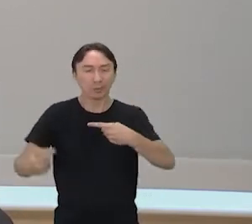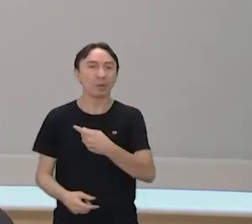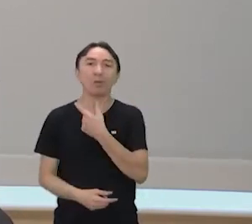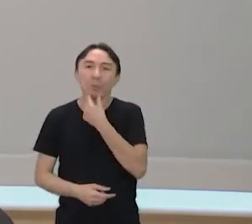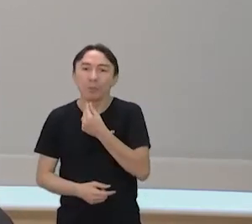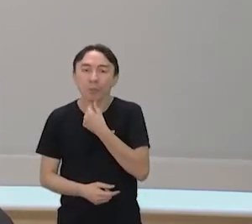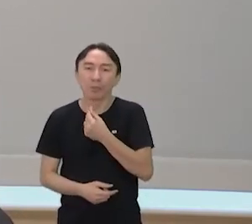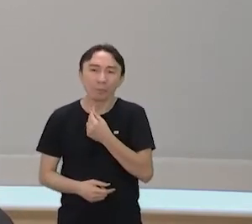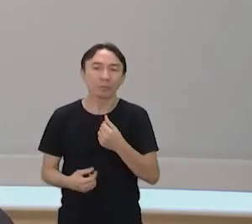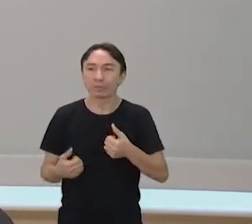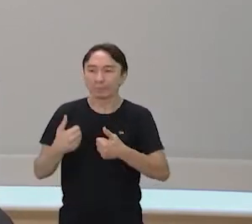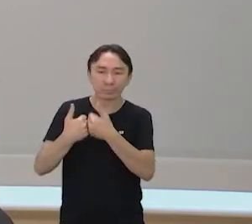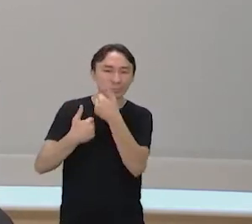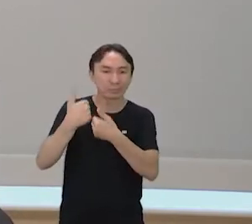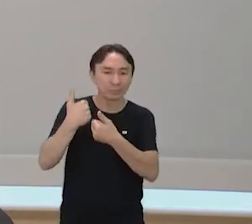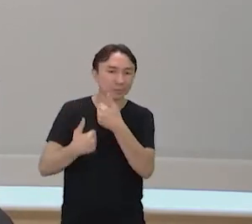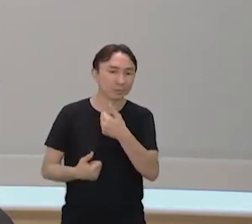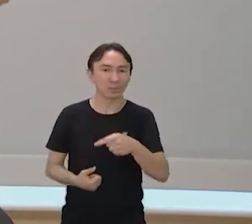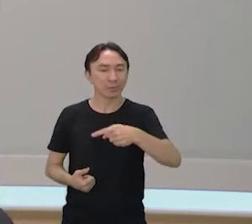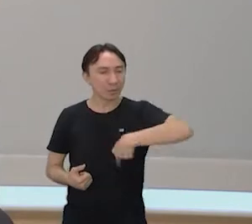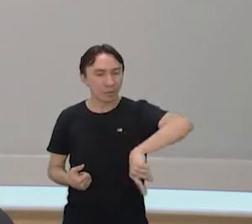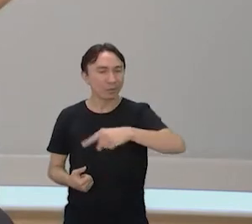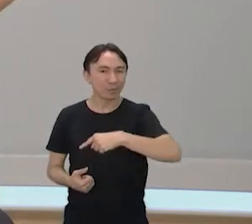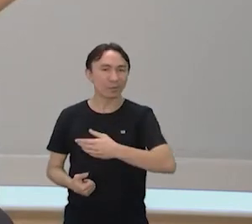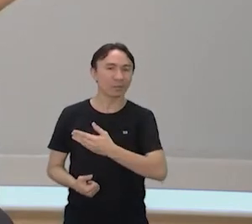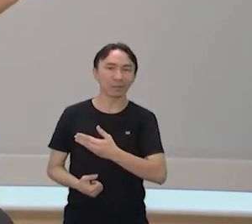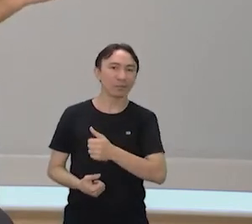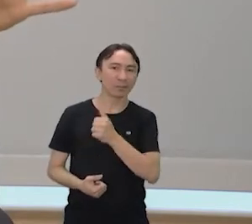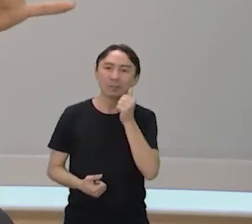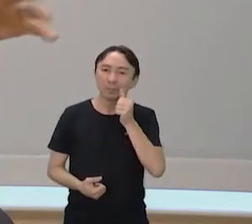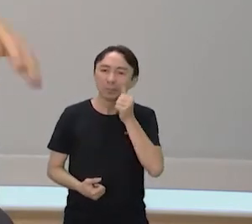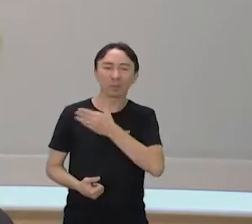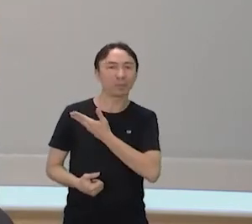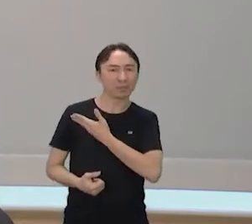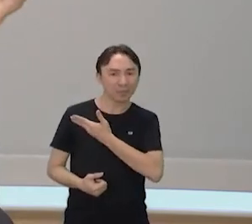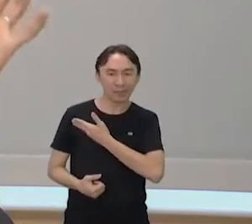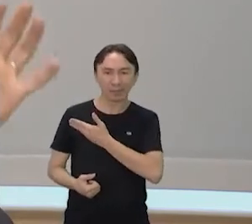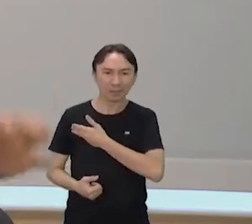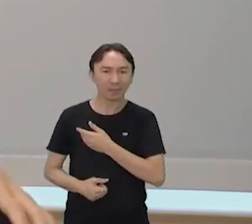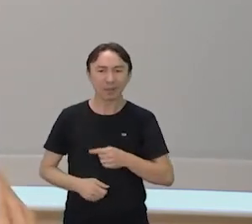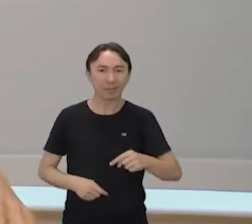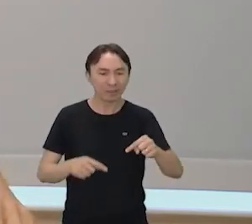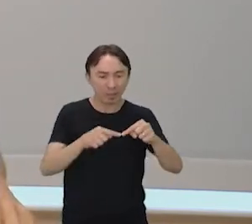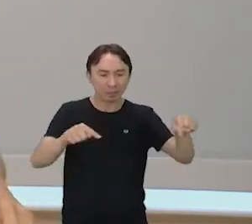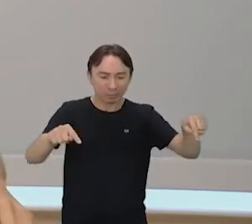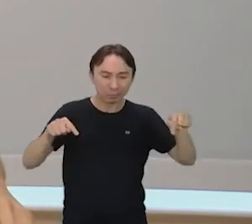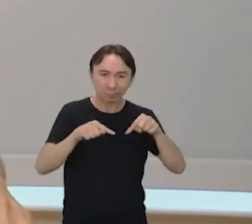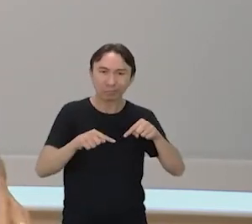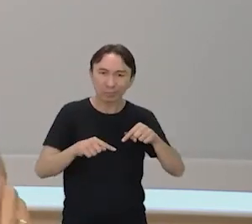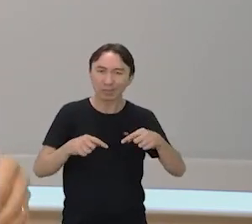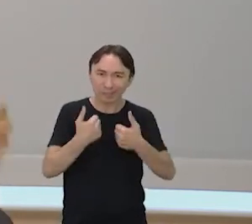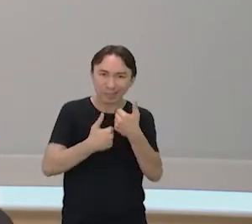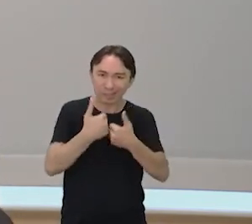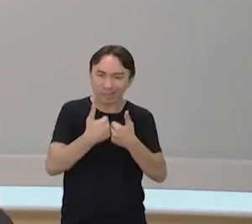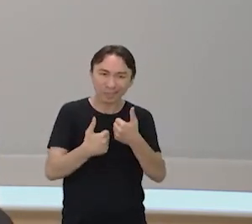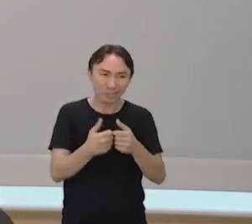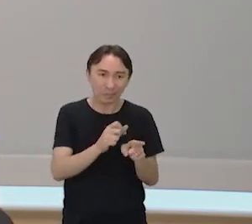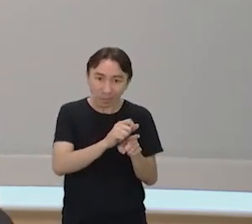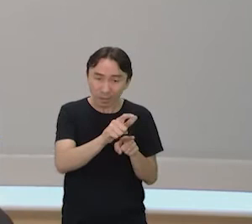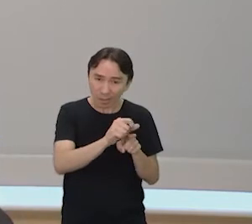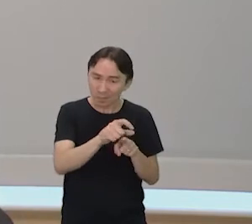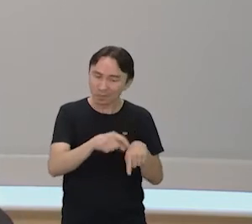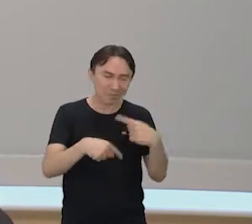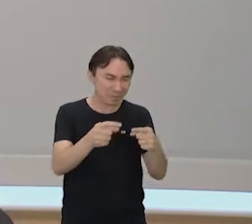gente, enquanto amigas, assim, lá no meu bairro, a gente alugava uma quadra e jogava um monte de mulheres, mas por causa